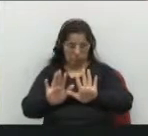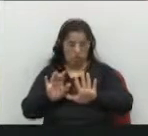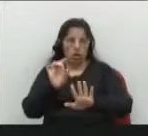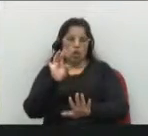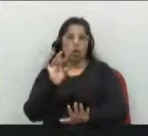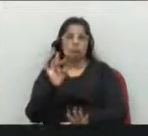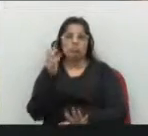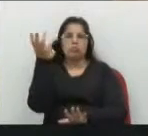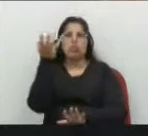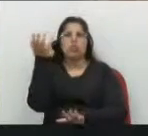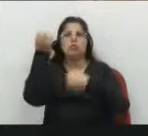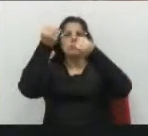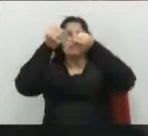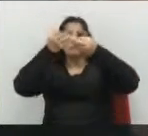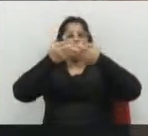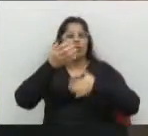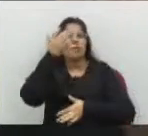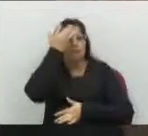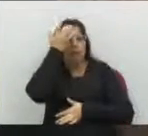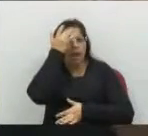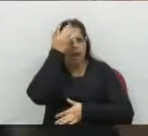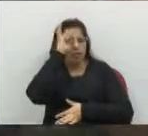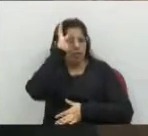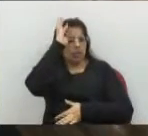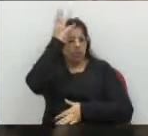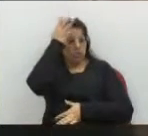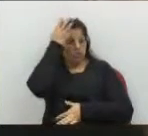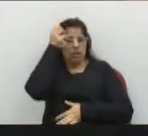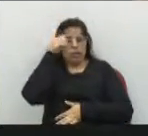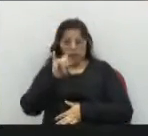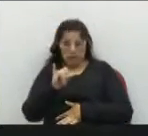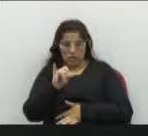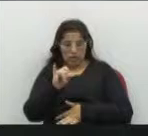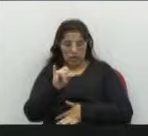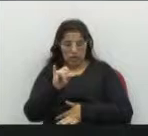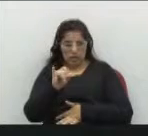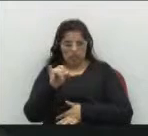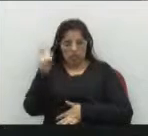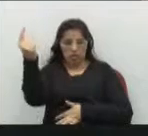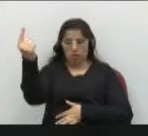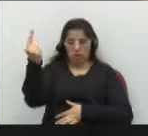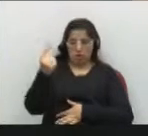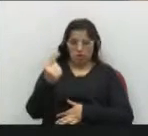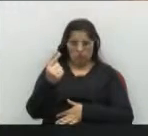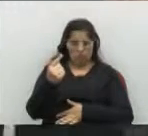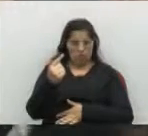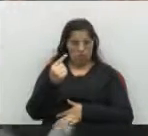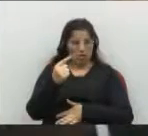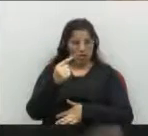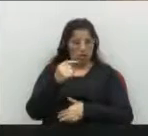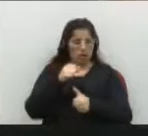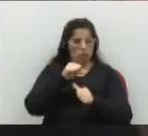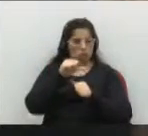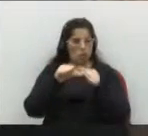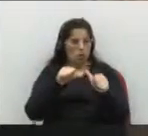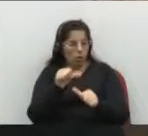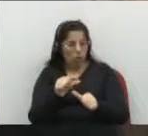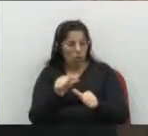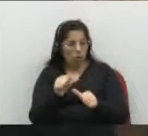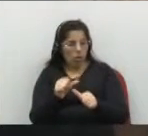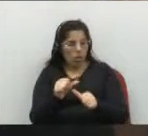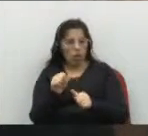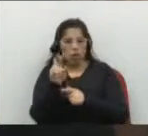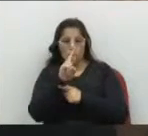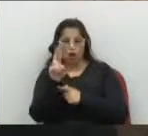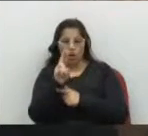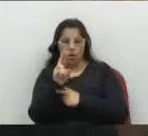Primeiro, é fácil resolver. Se está vindo essa marca ruim, vem o broto legal. Você conhece o dono do broto legal,